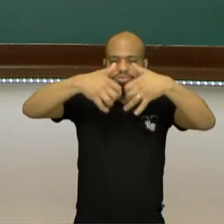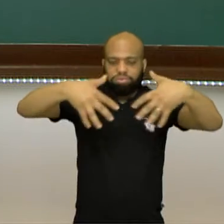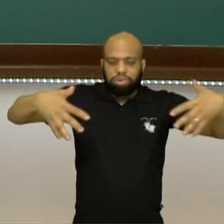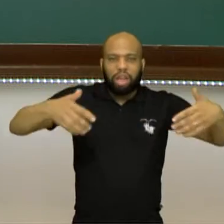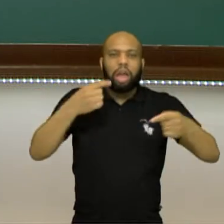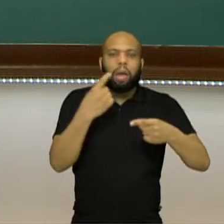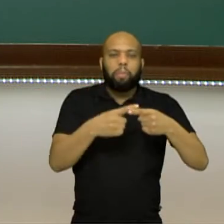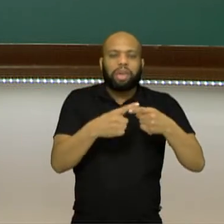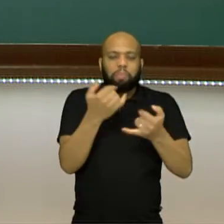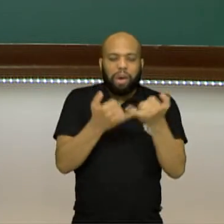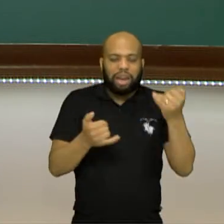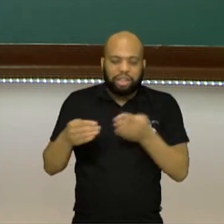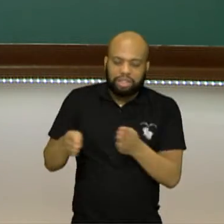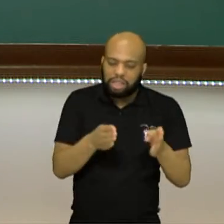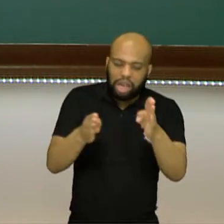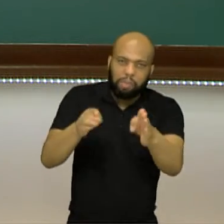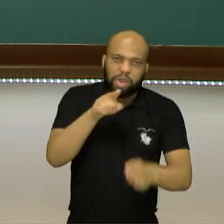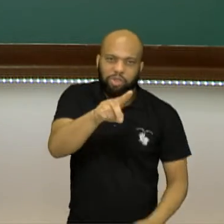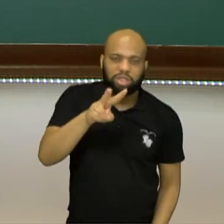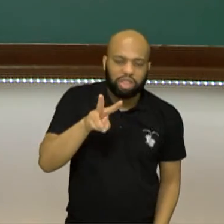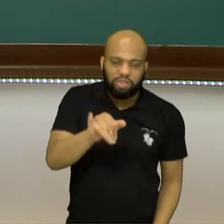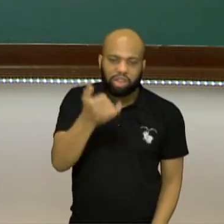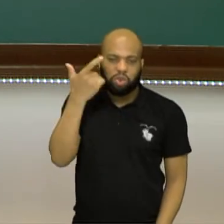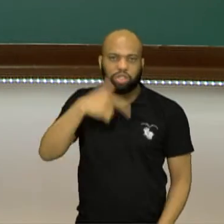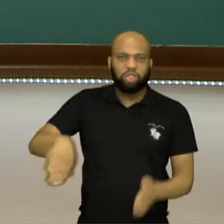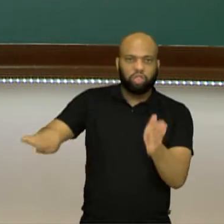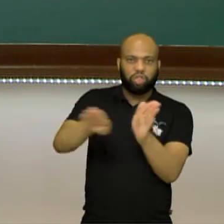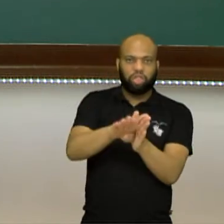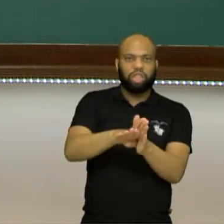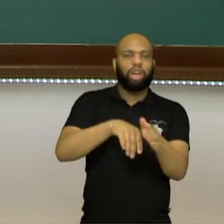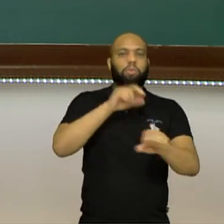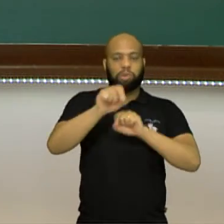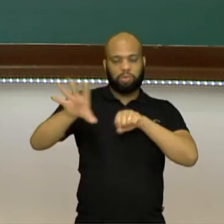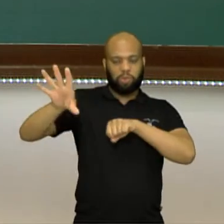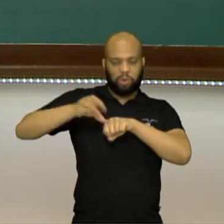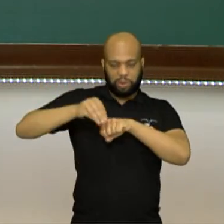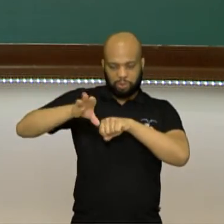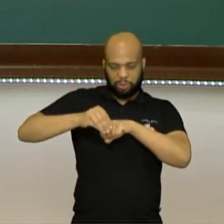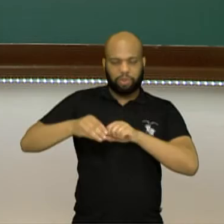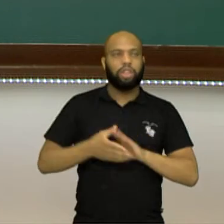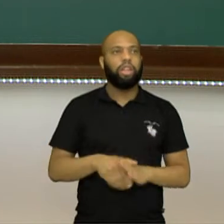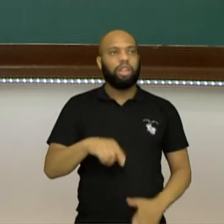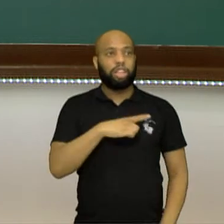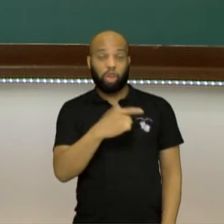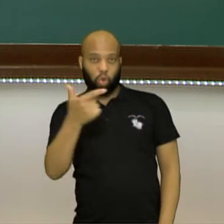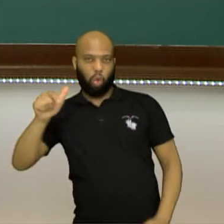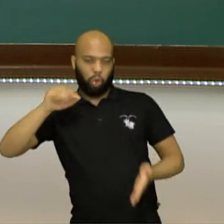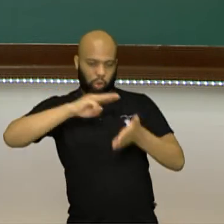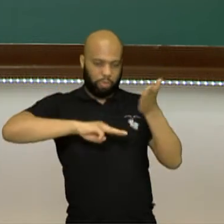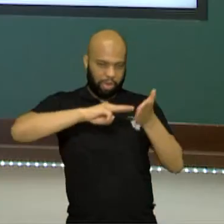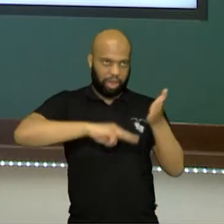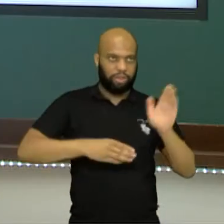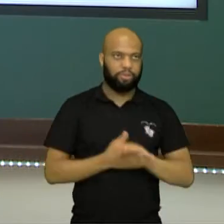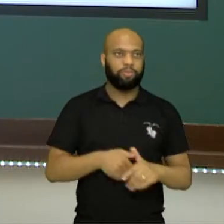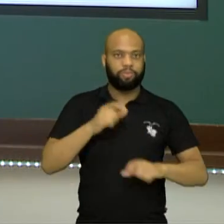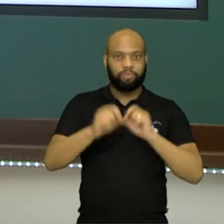para você percorrer até chegar ao conhecimento. Mais um método de estudo, os